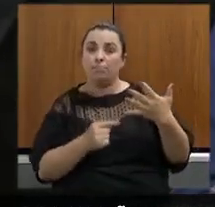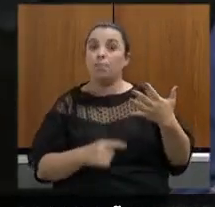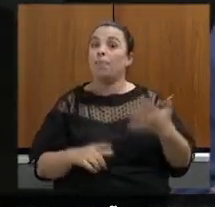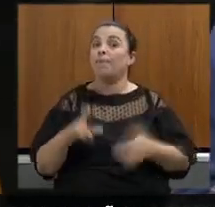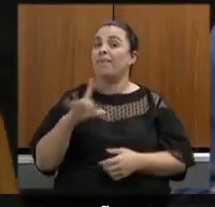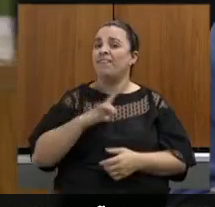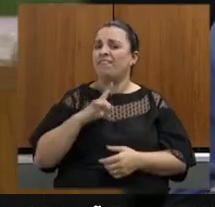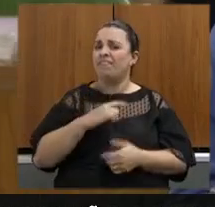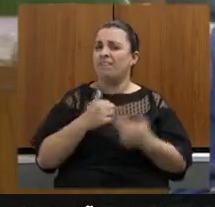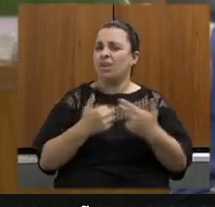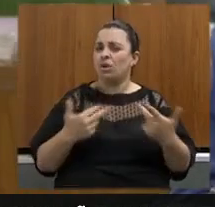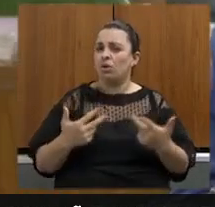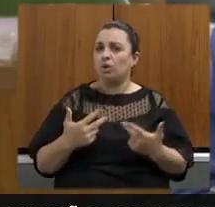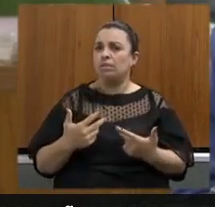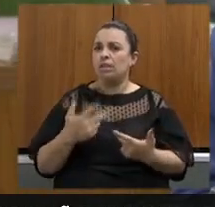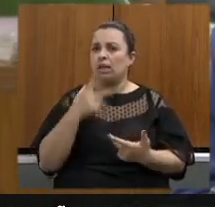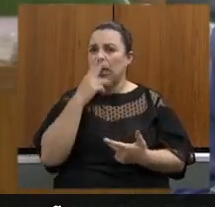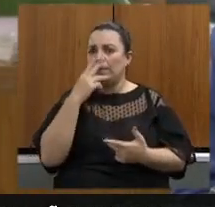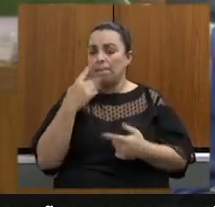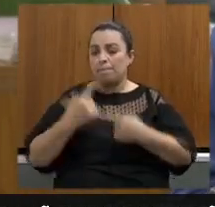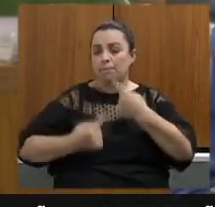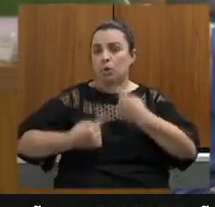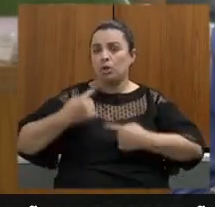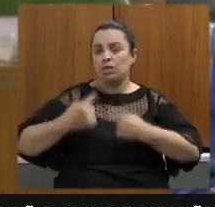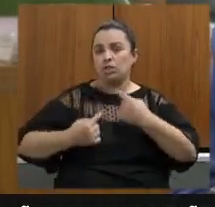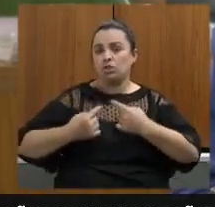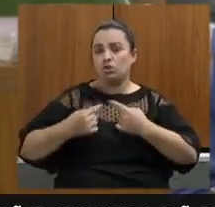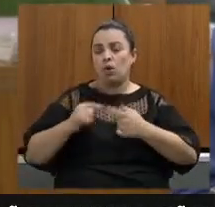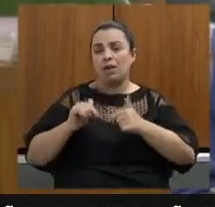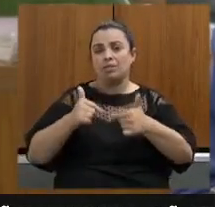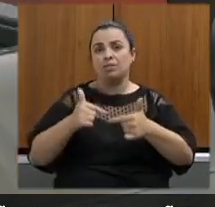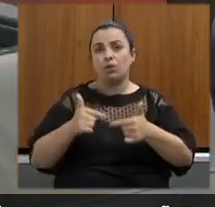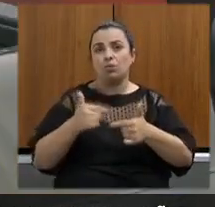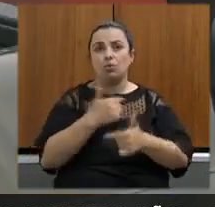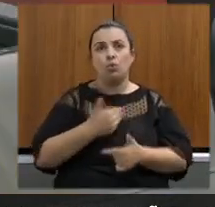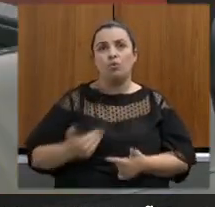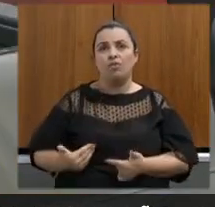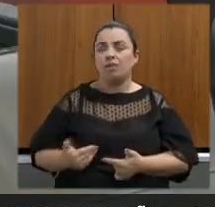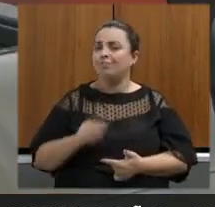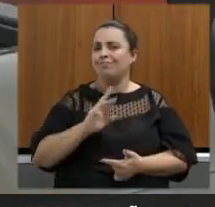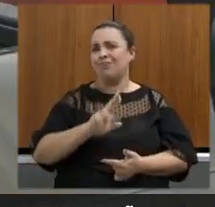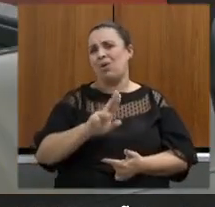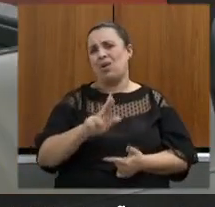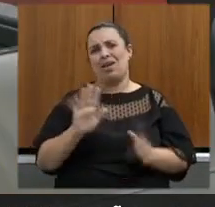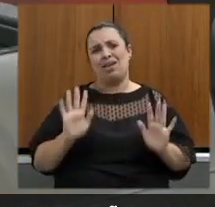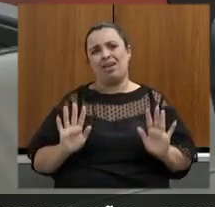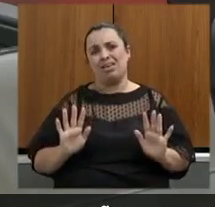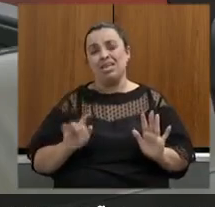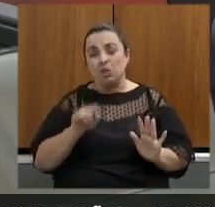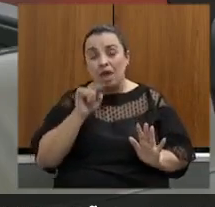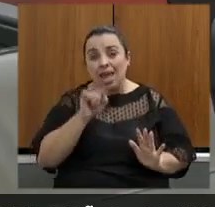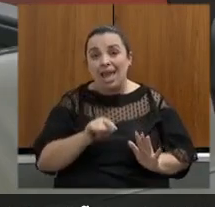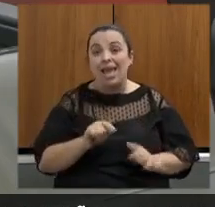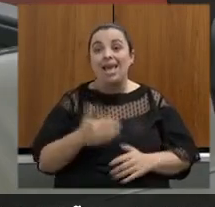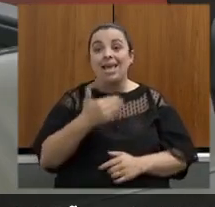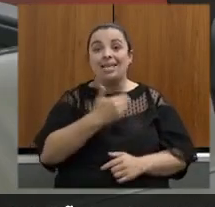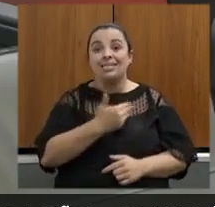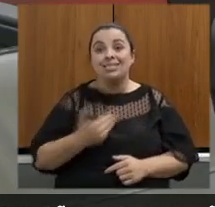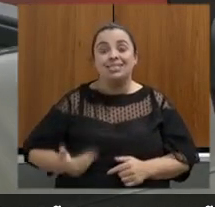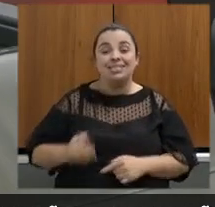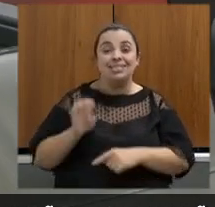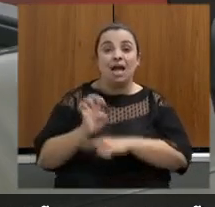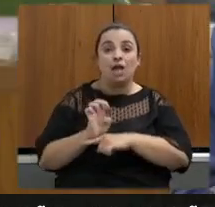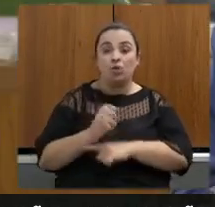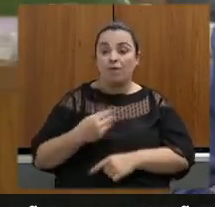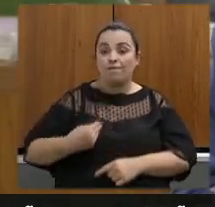colocar como política passa político governo não é se a questão de estado é questão